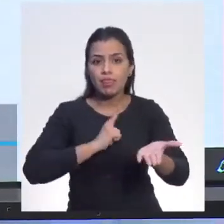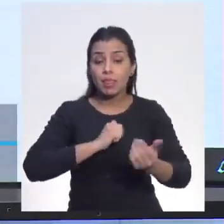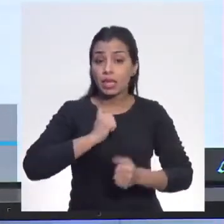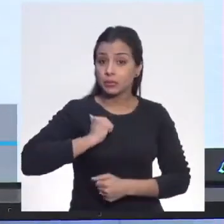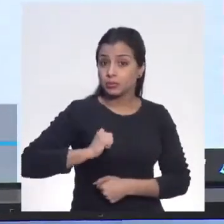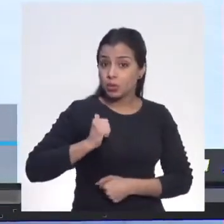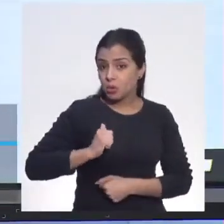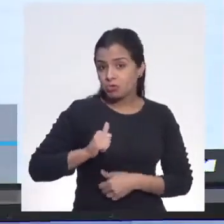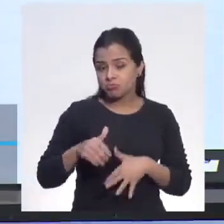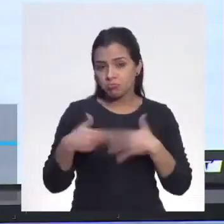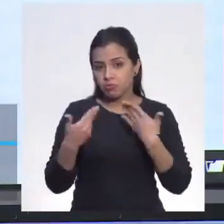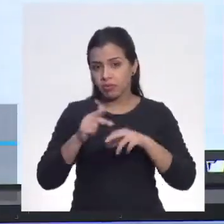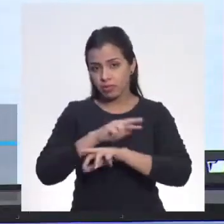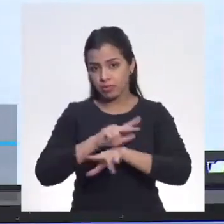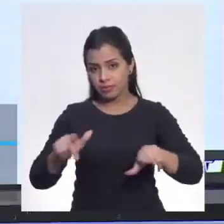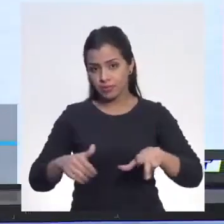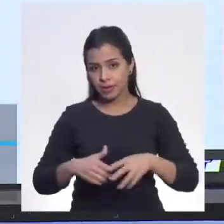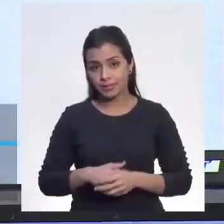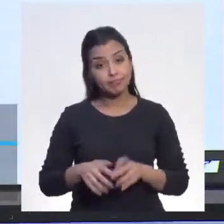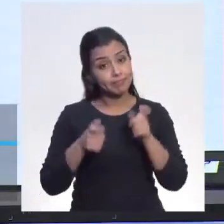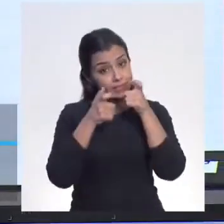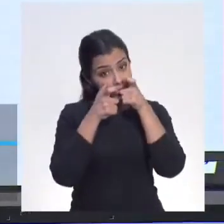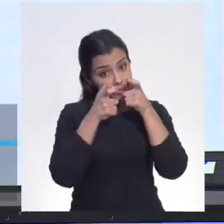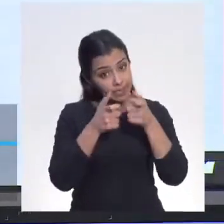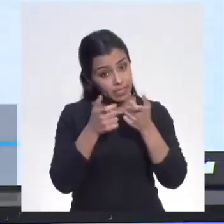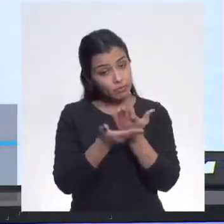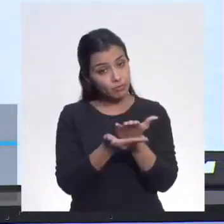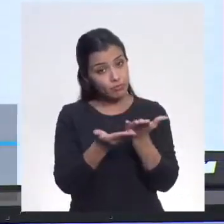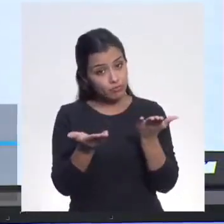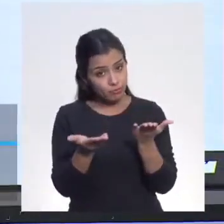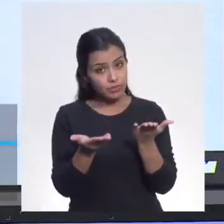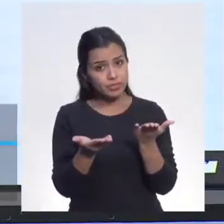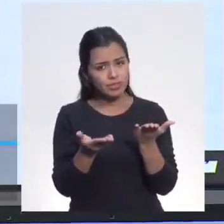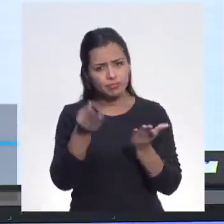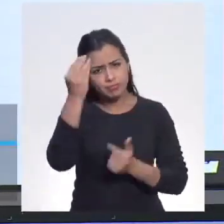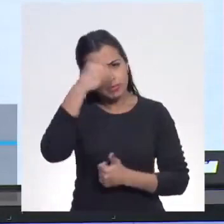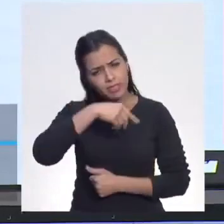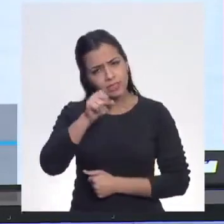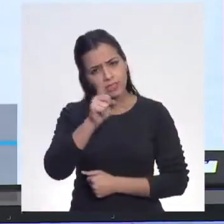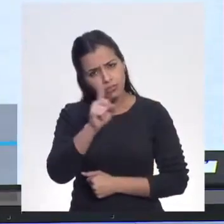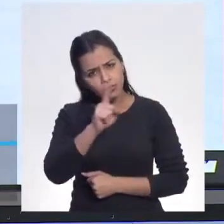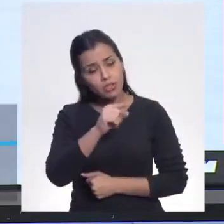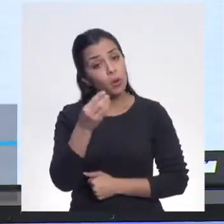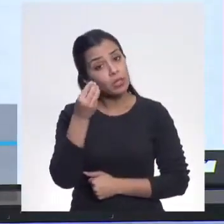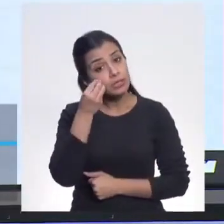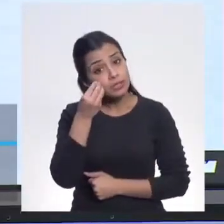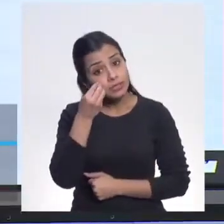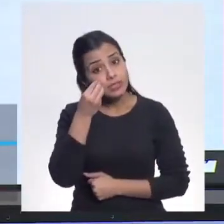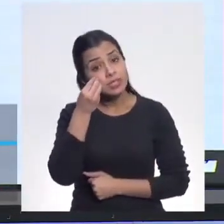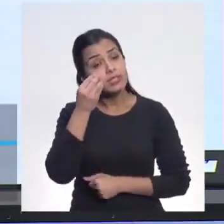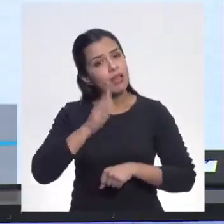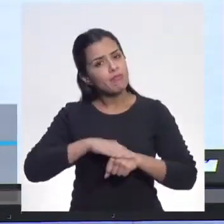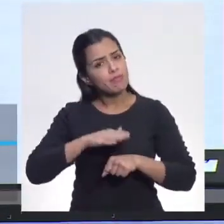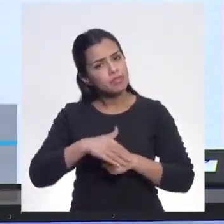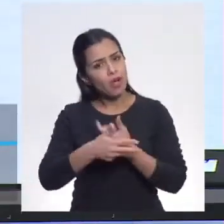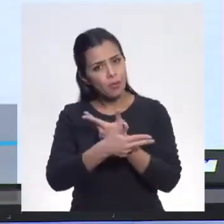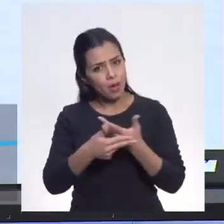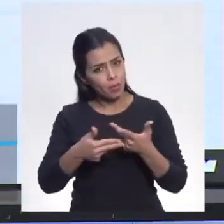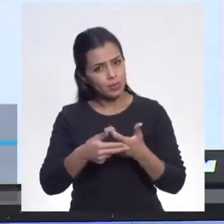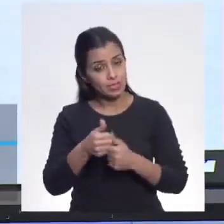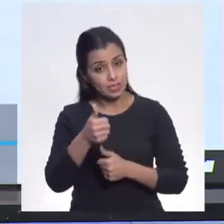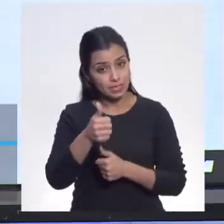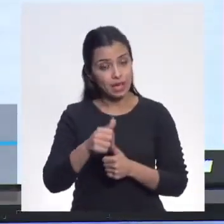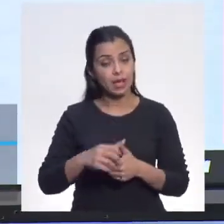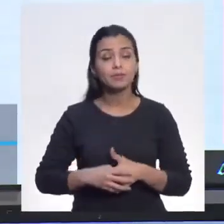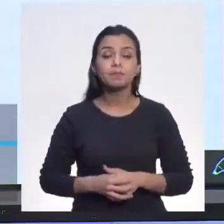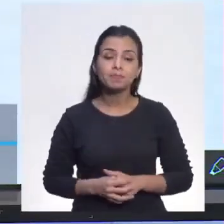de ensino, enfim, tá? É bem interessante vocês, né, não desistirem, tentarem fazer alguma coisa nesse sentido, tá bom?